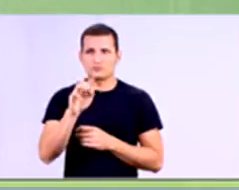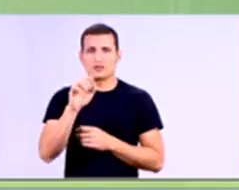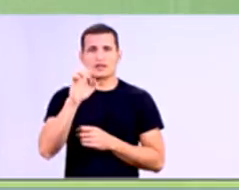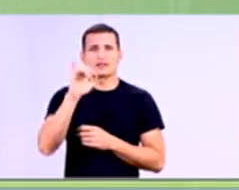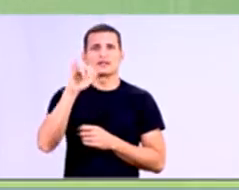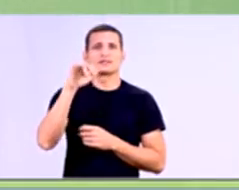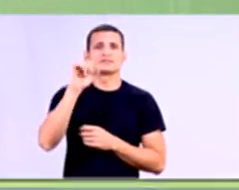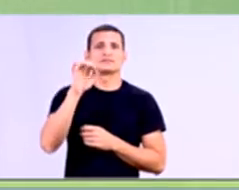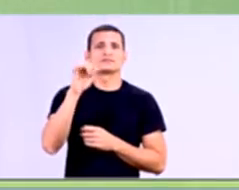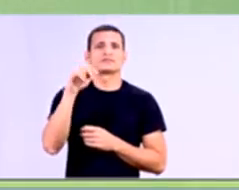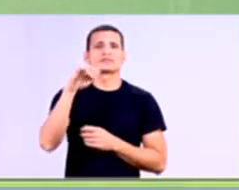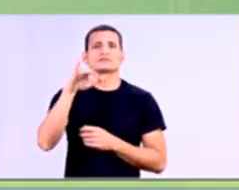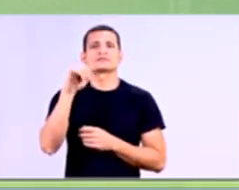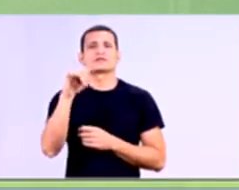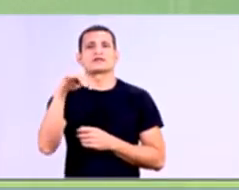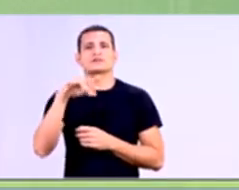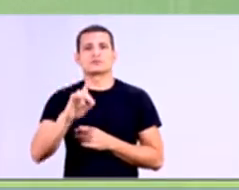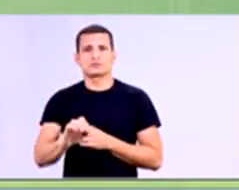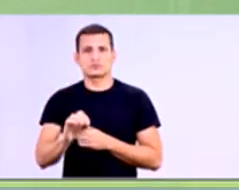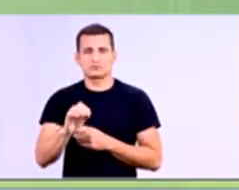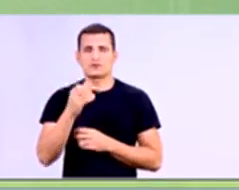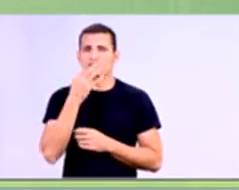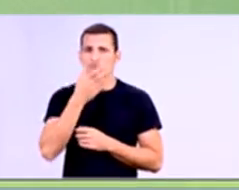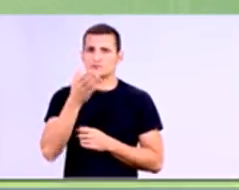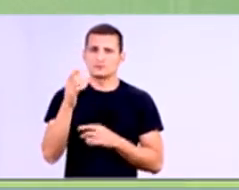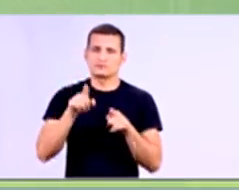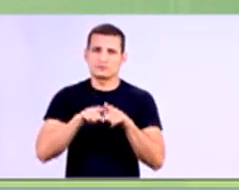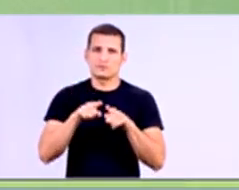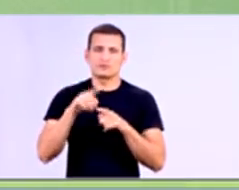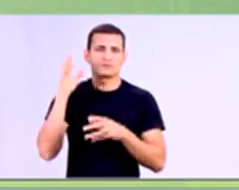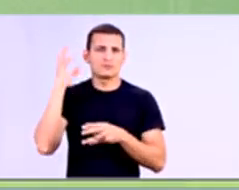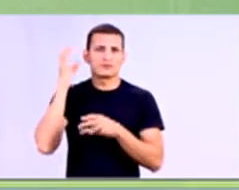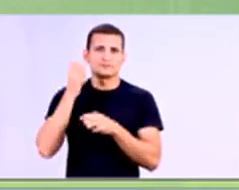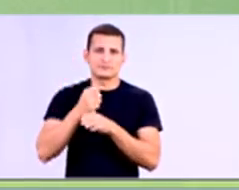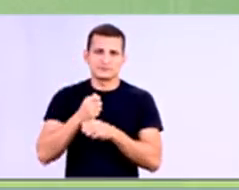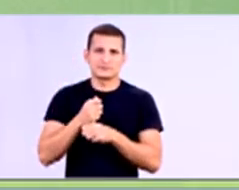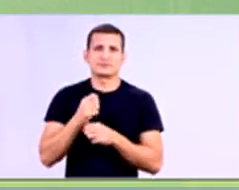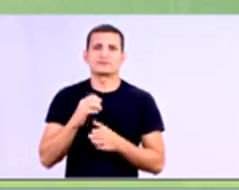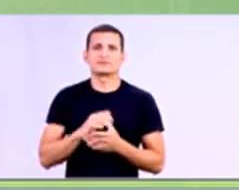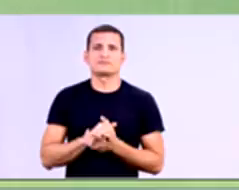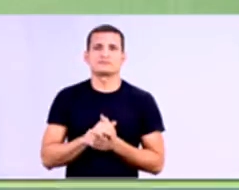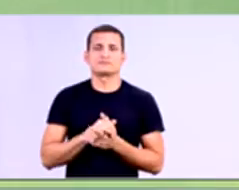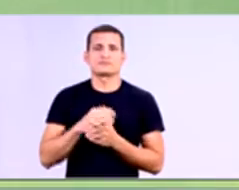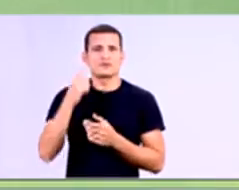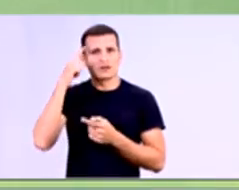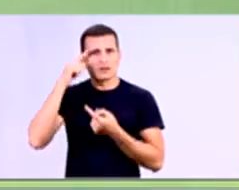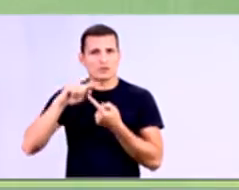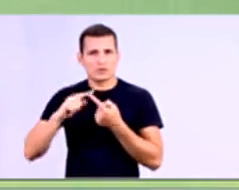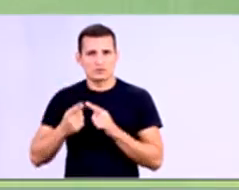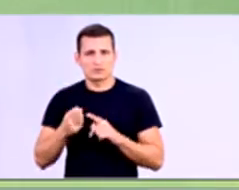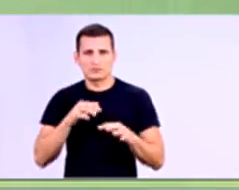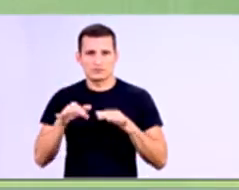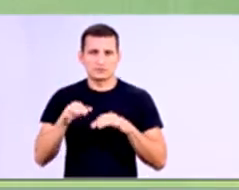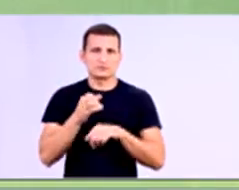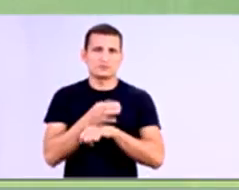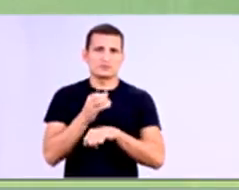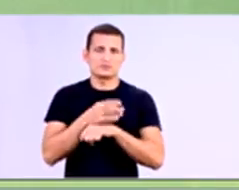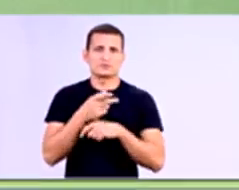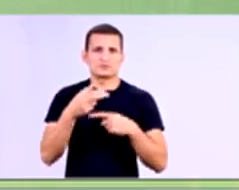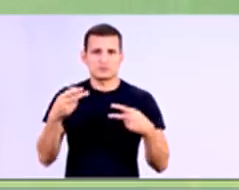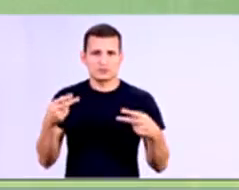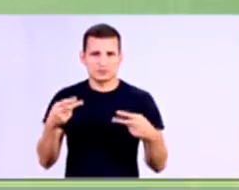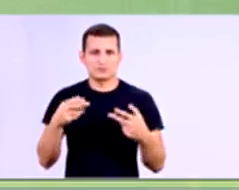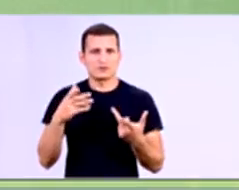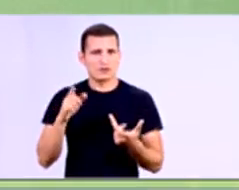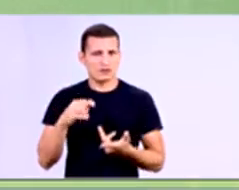instanciando essa classe. É bom vocês também darem uma revisada no lógica de programação, orientação de objeto, né, como eu